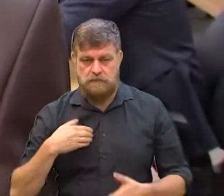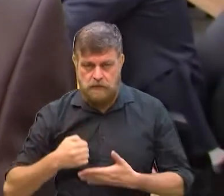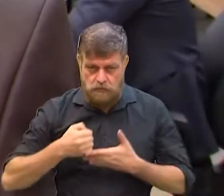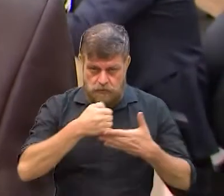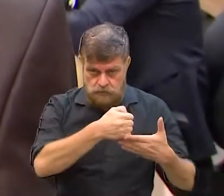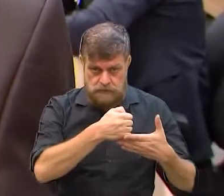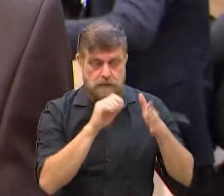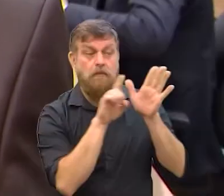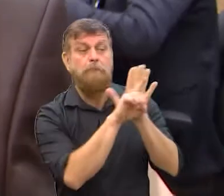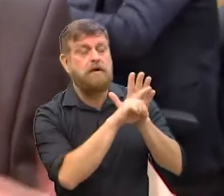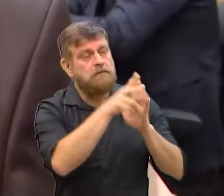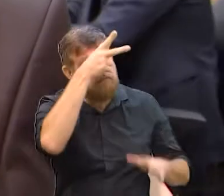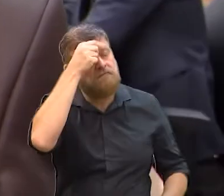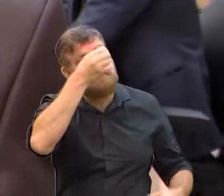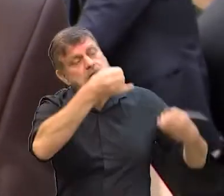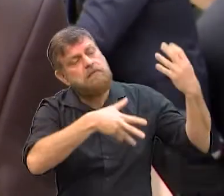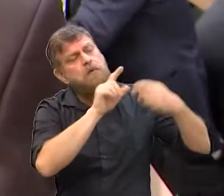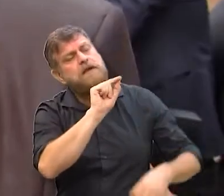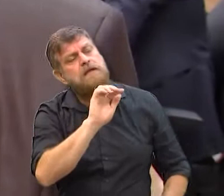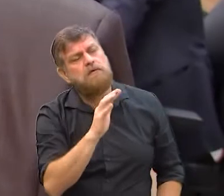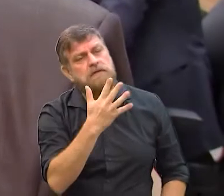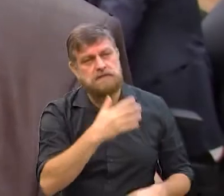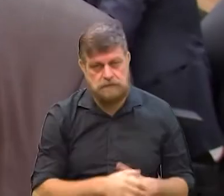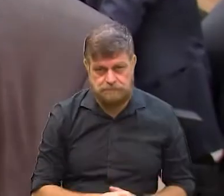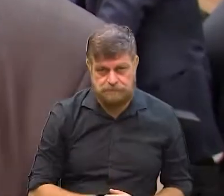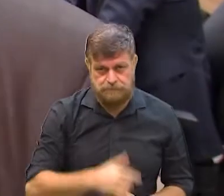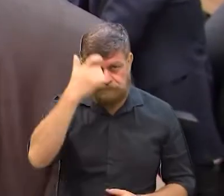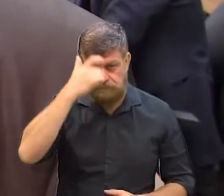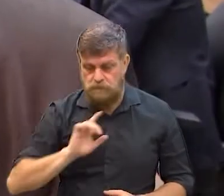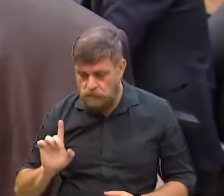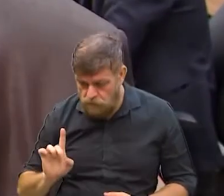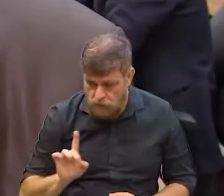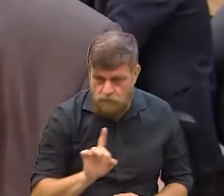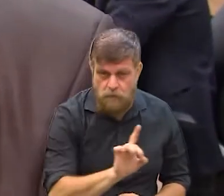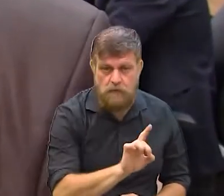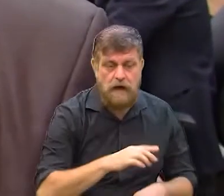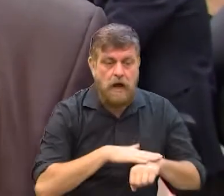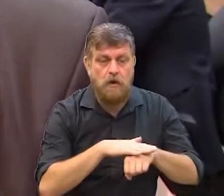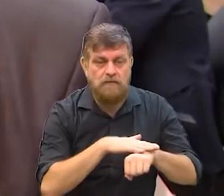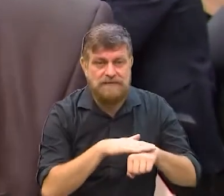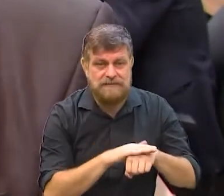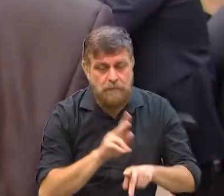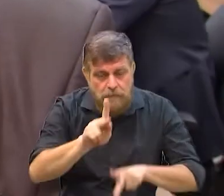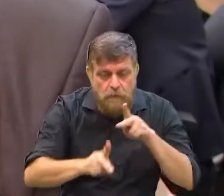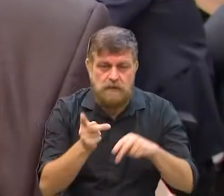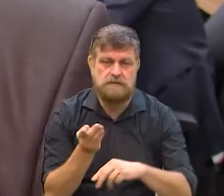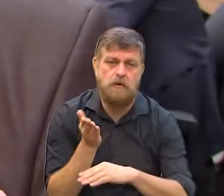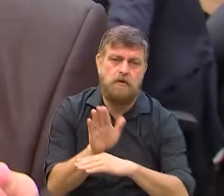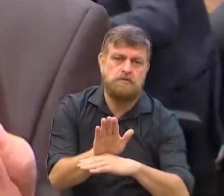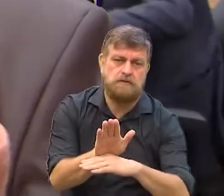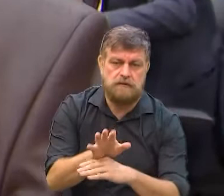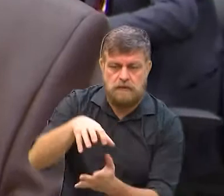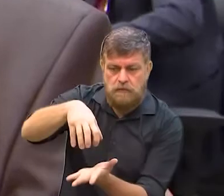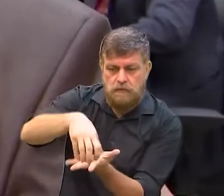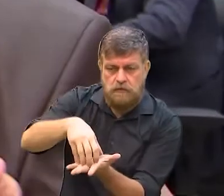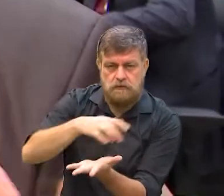fiz um requerimento à prefeitura para explicar para a gente o que está acontecendo. Para a gente estar indo lá na sede e conversar sobre isso, que eles querem ajudar a população. É que o posto do DIC 6